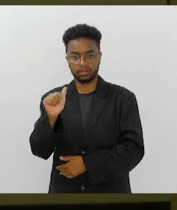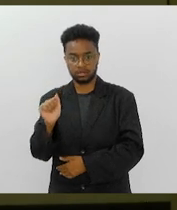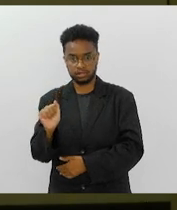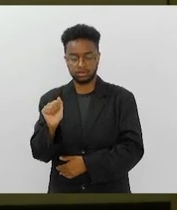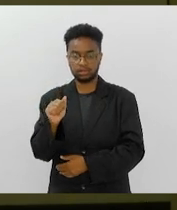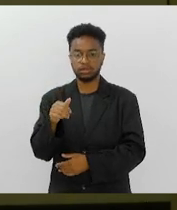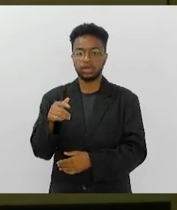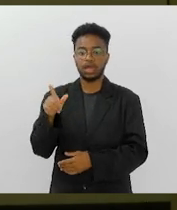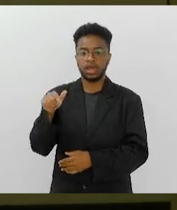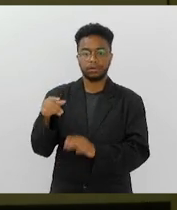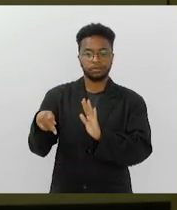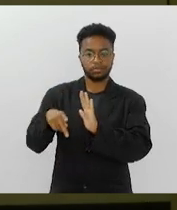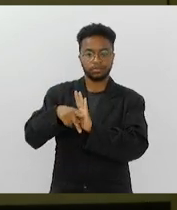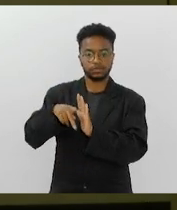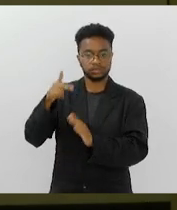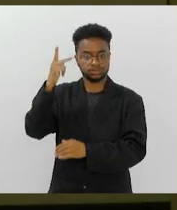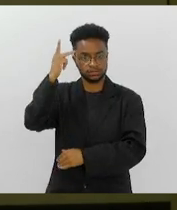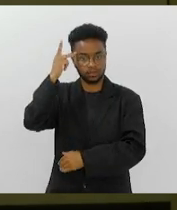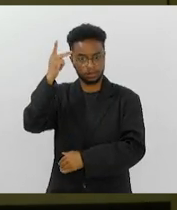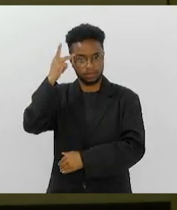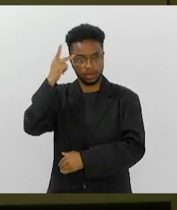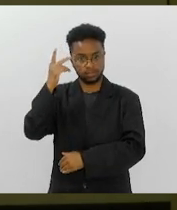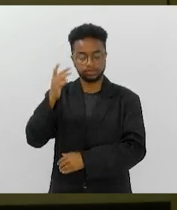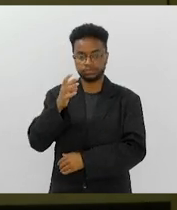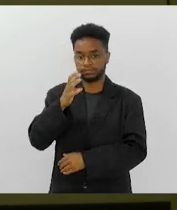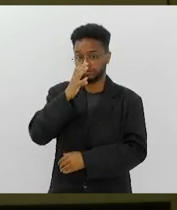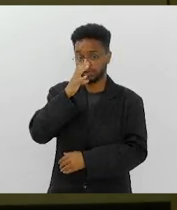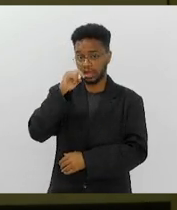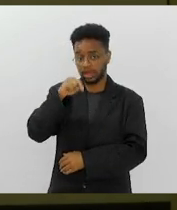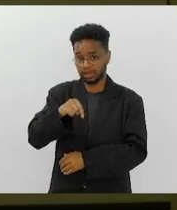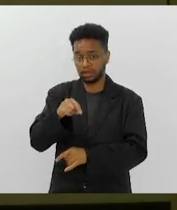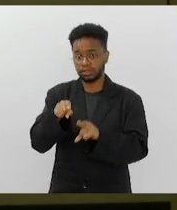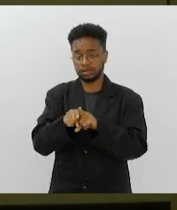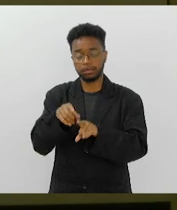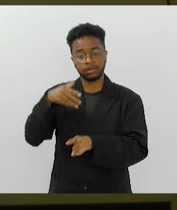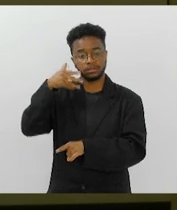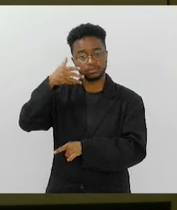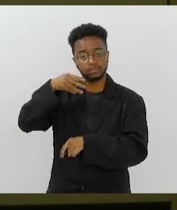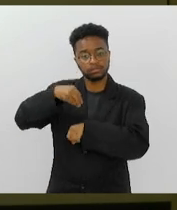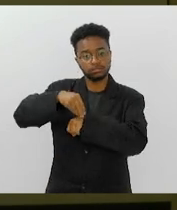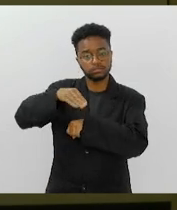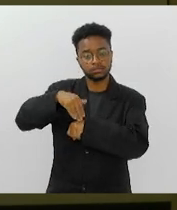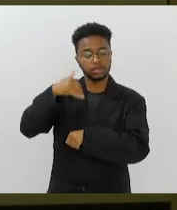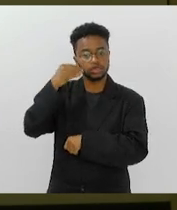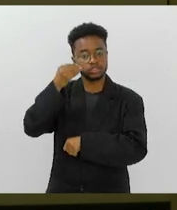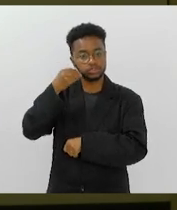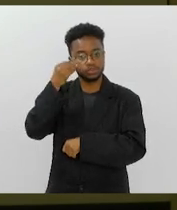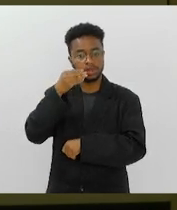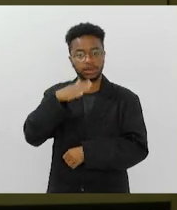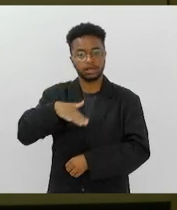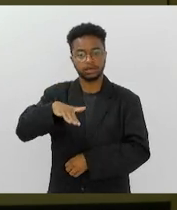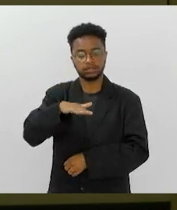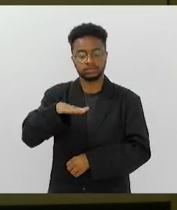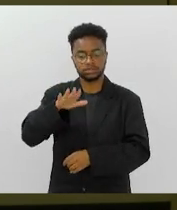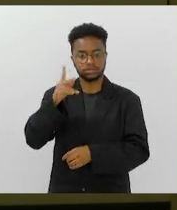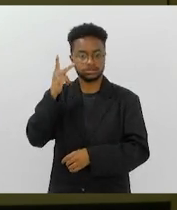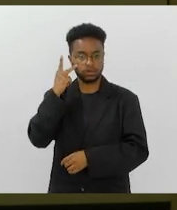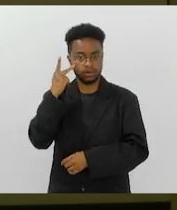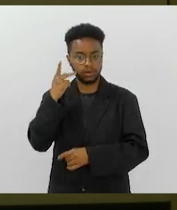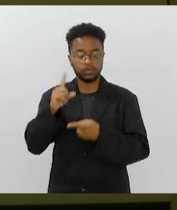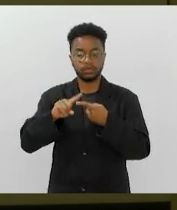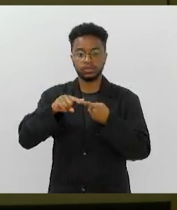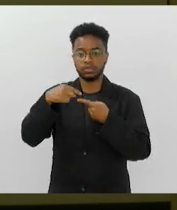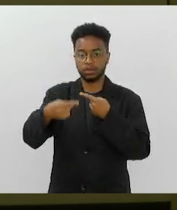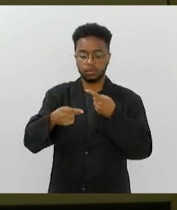do estado de São Paulo, para nos prestigiar e compartilhar a experiência no campo educacional daquele estado. Em seguida, a